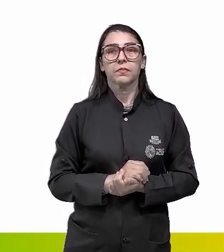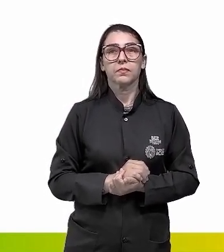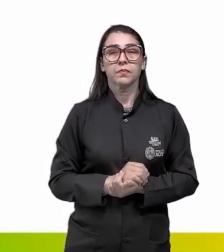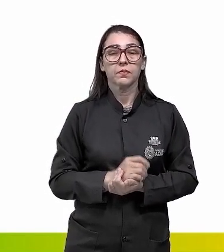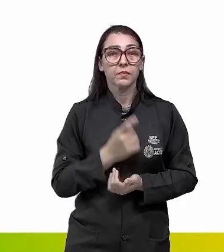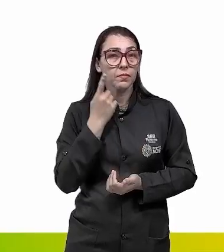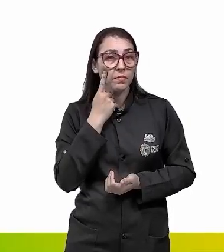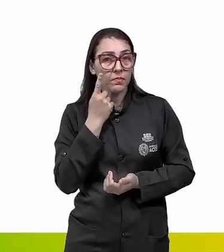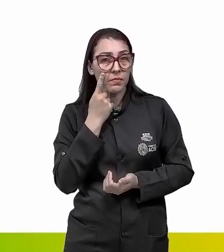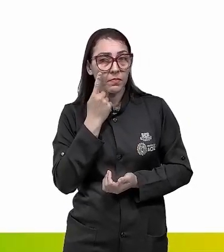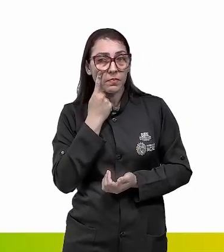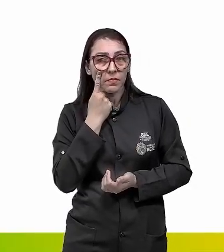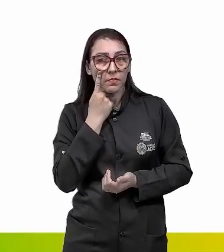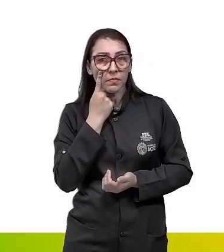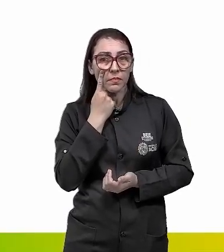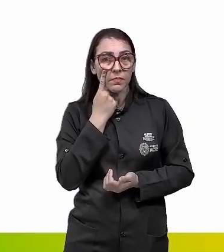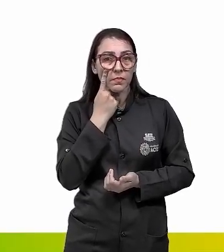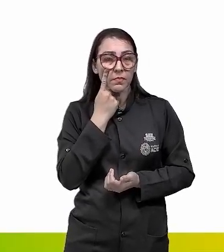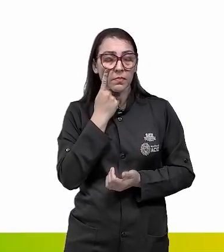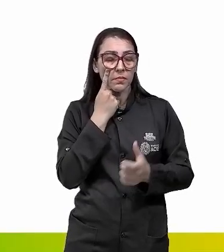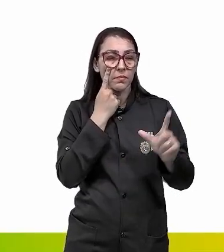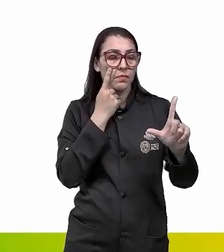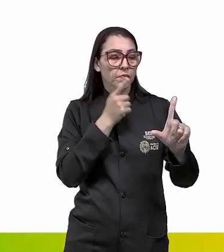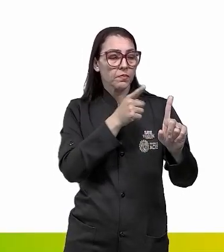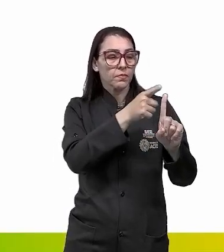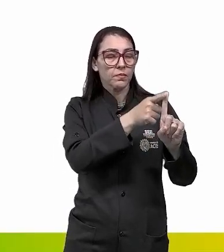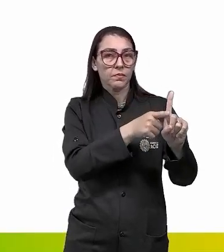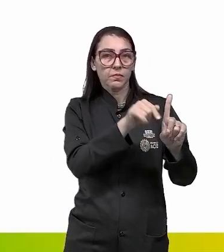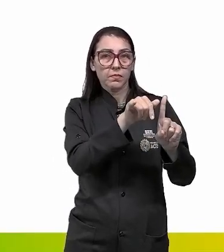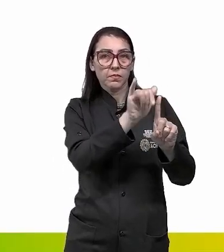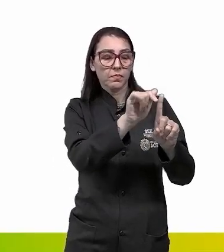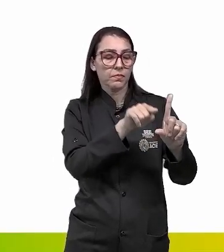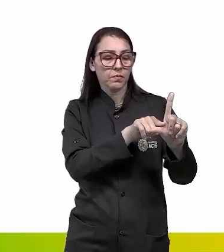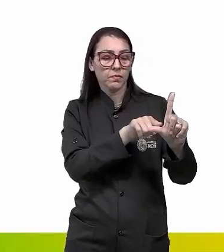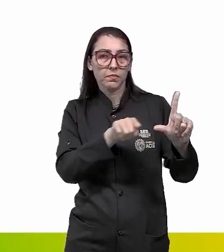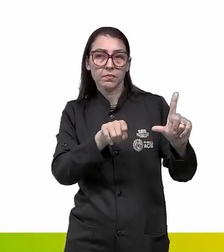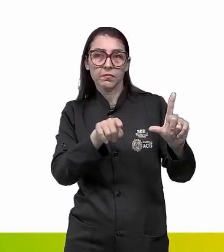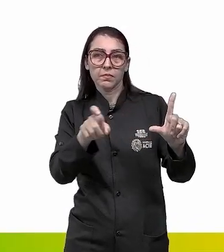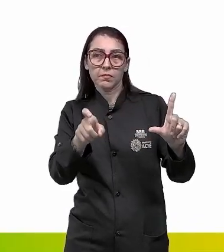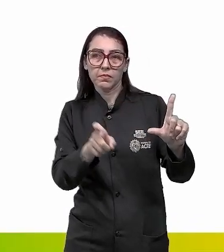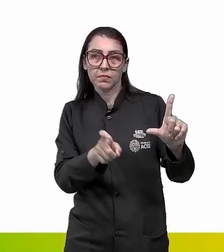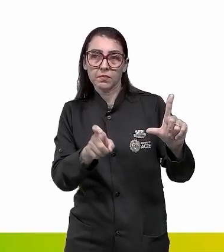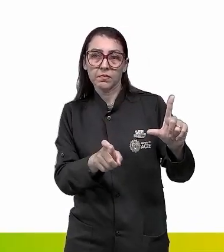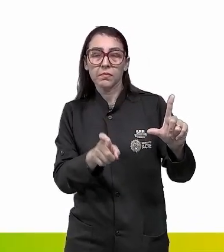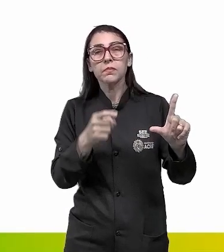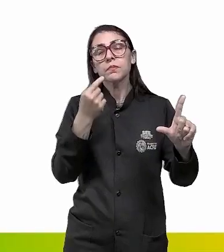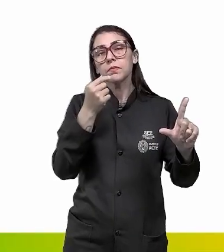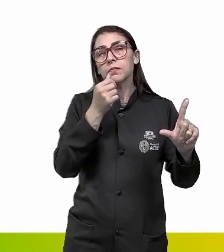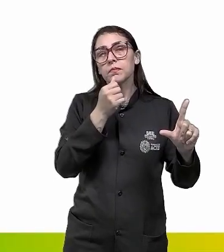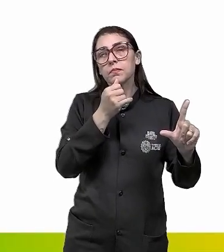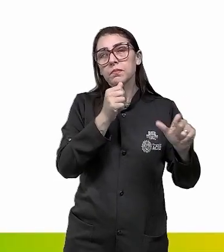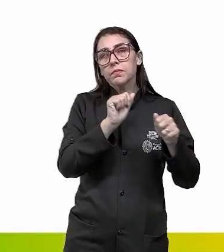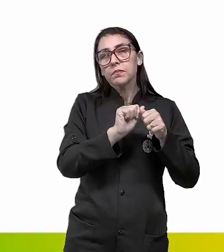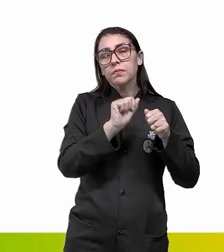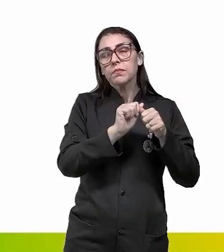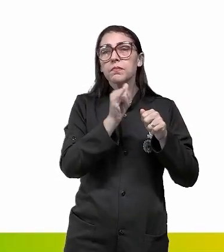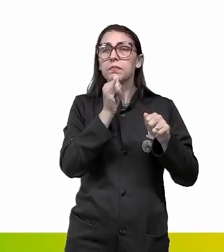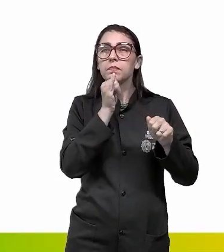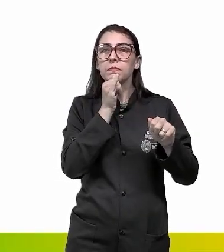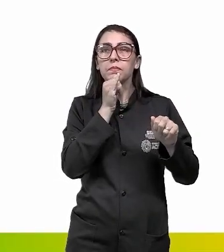digamos que aqui é o eixo dos y e aqui é o eixo dos x. Vamos construir, por exemplo, o gráfico da